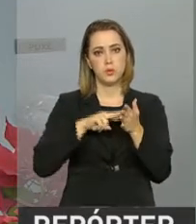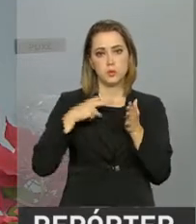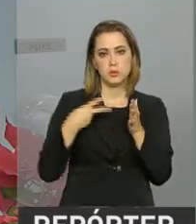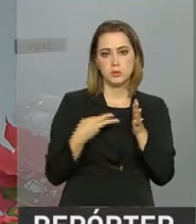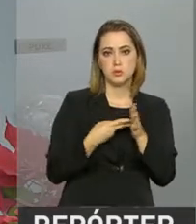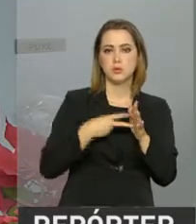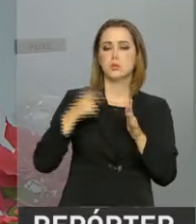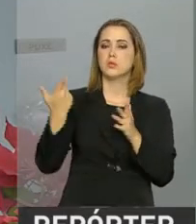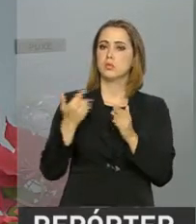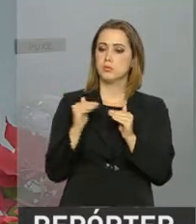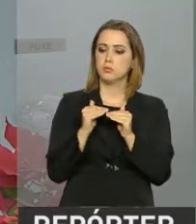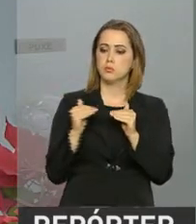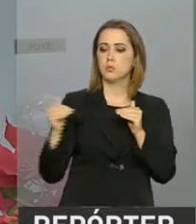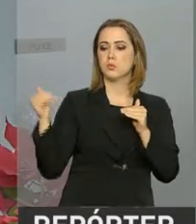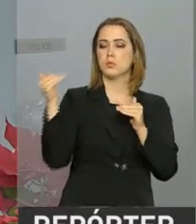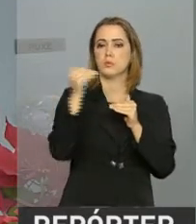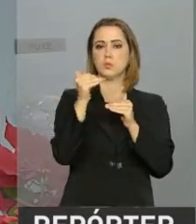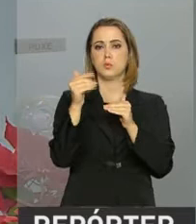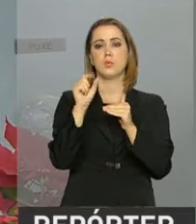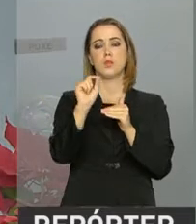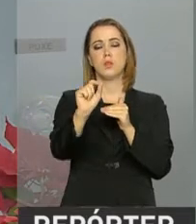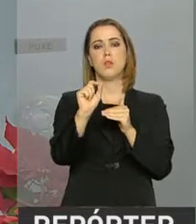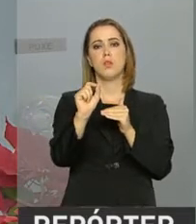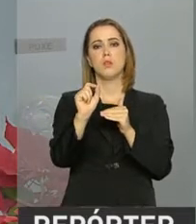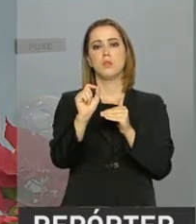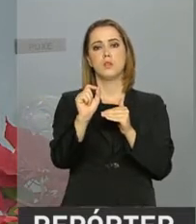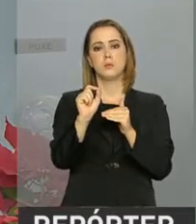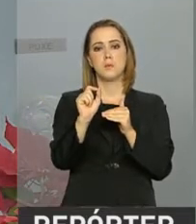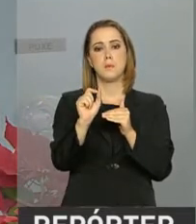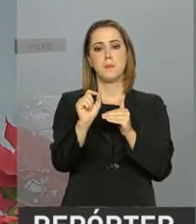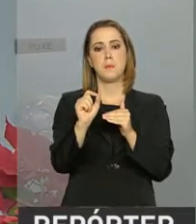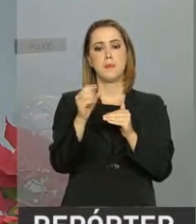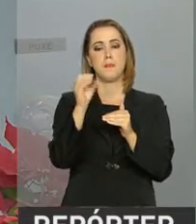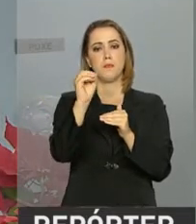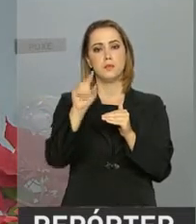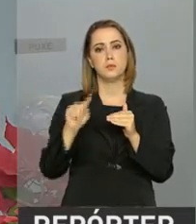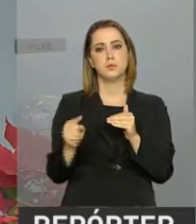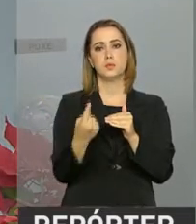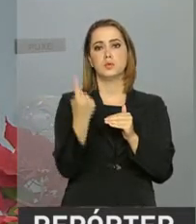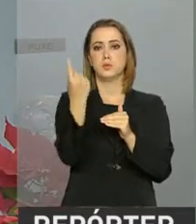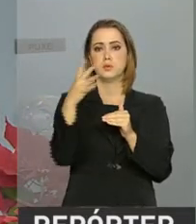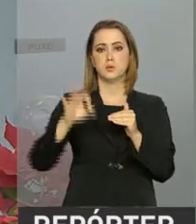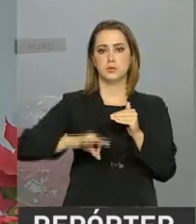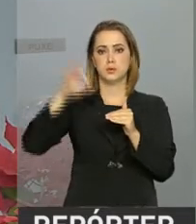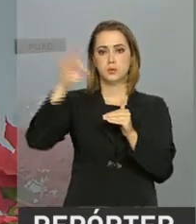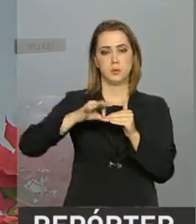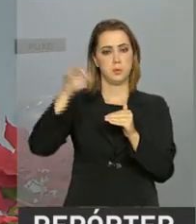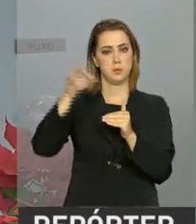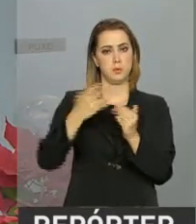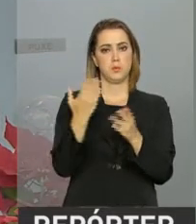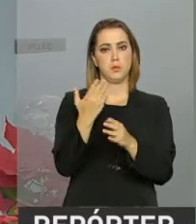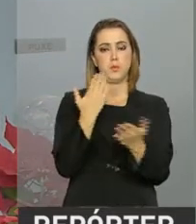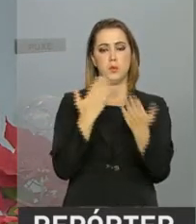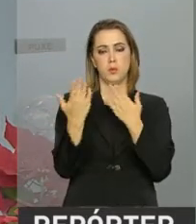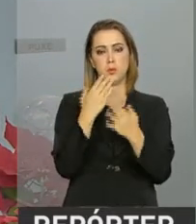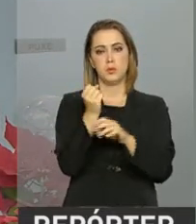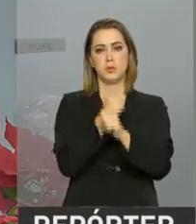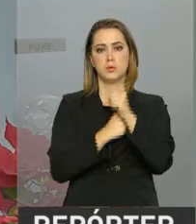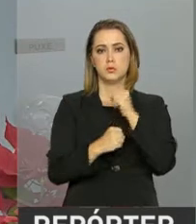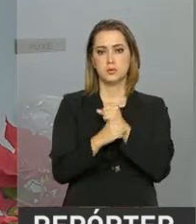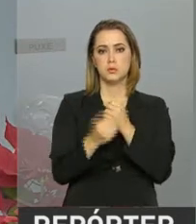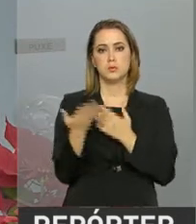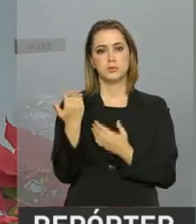real ou seja descontados os efeitos da inflação de 0,1 por cento em relação a novembro do ano passado